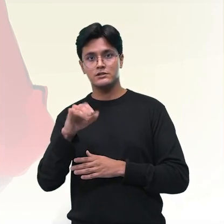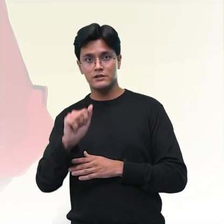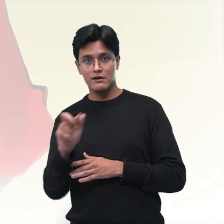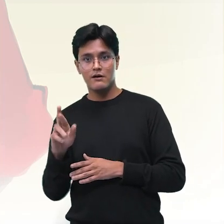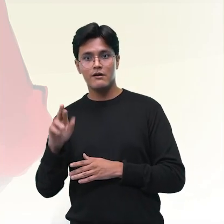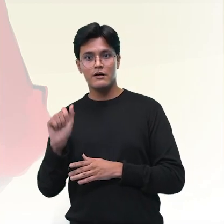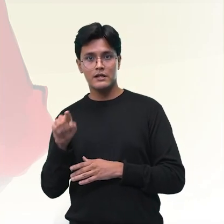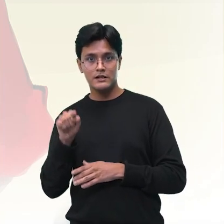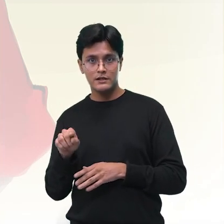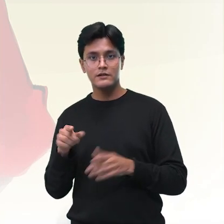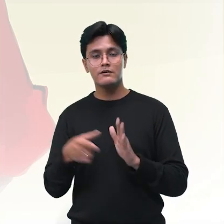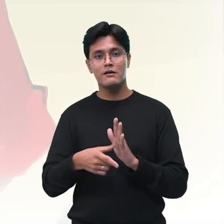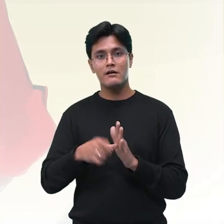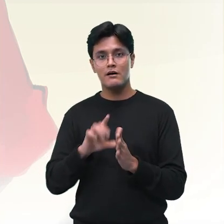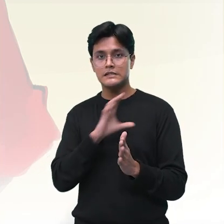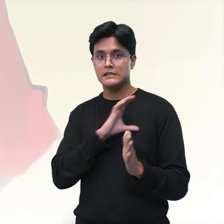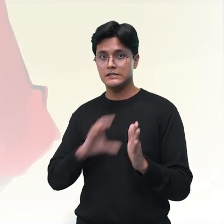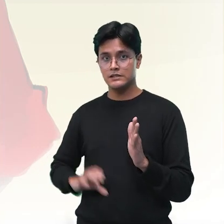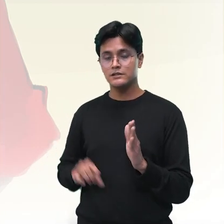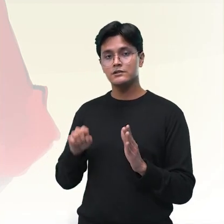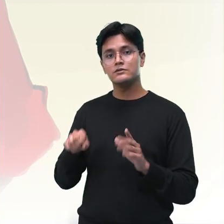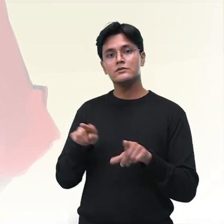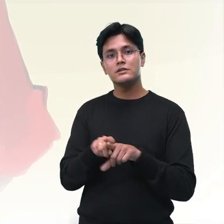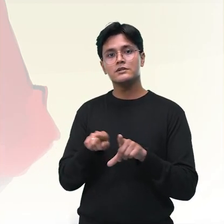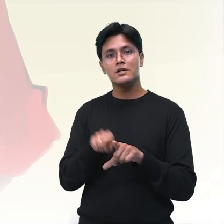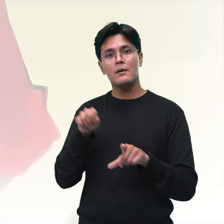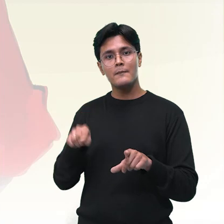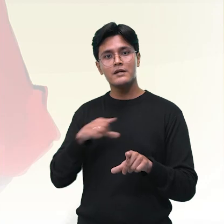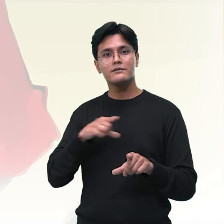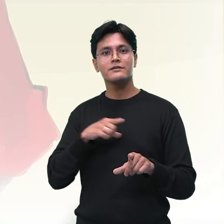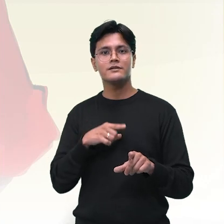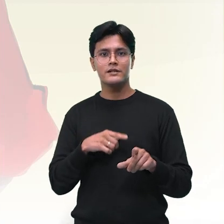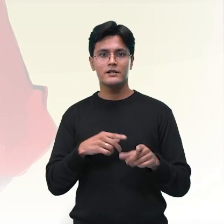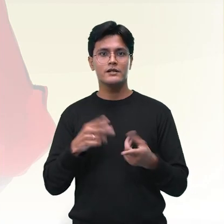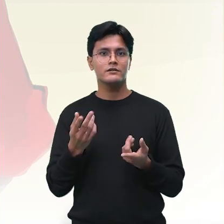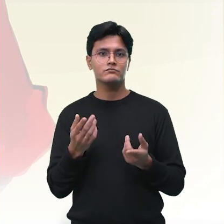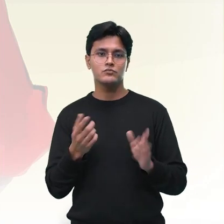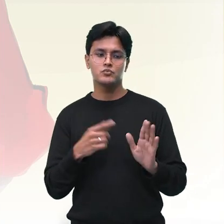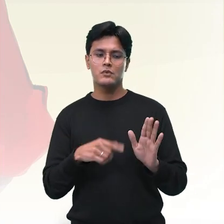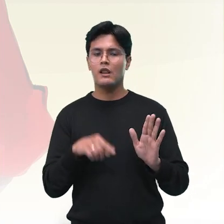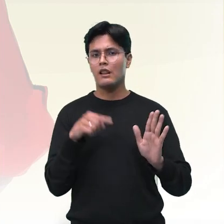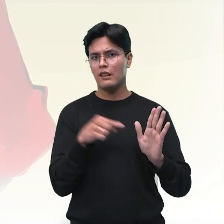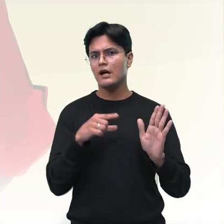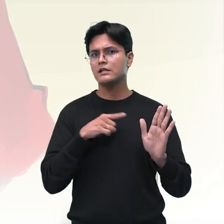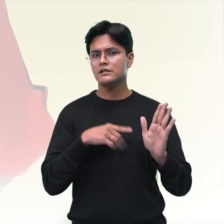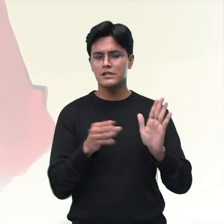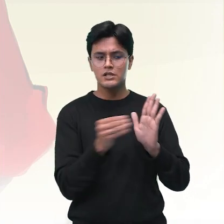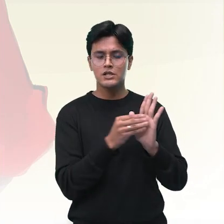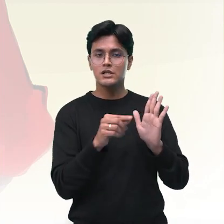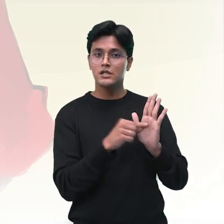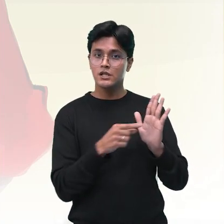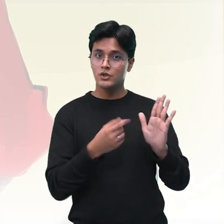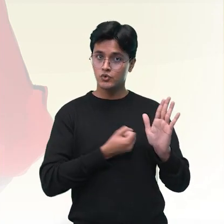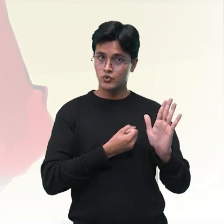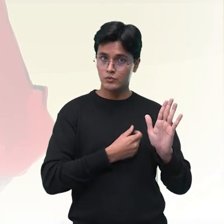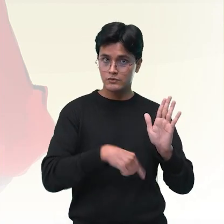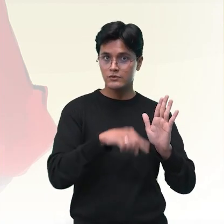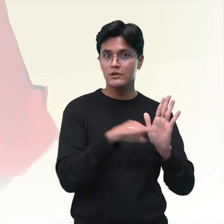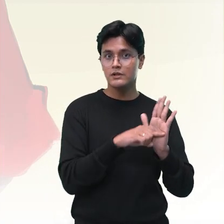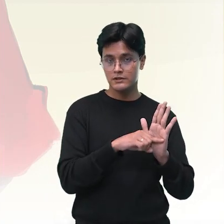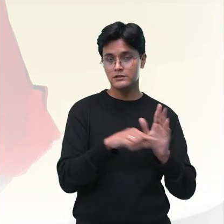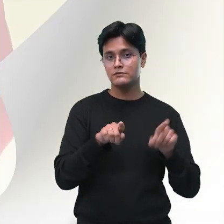220 d.C., menciona o uso de números positivos e negativos em problemas aritméticos e geométricos.